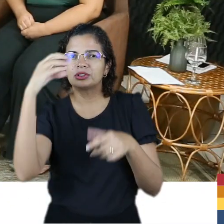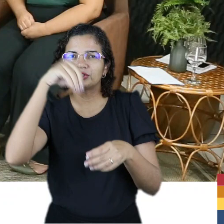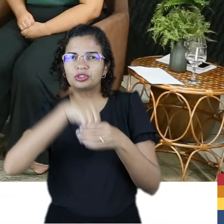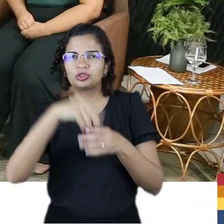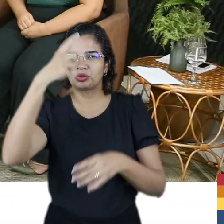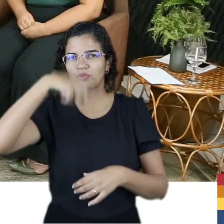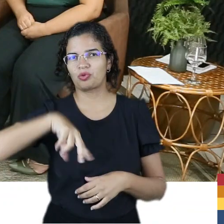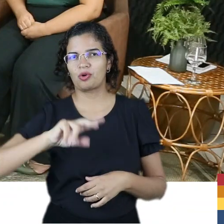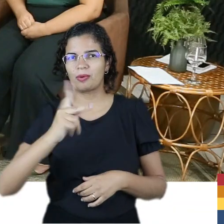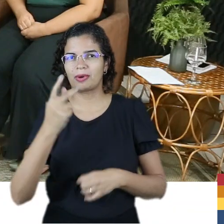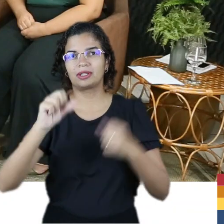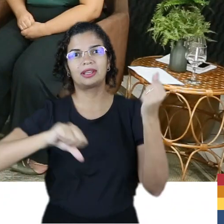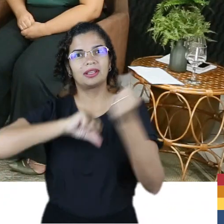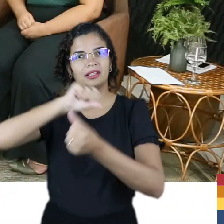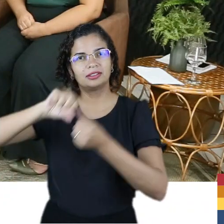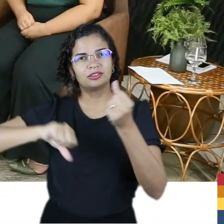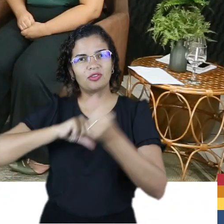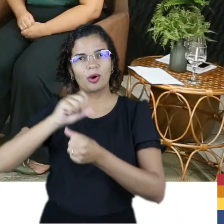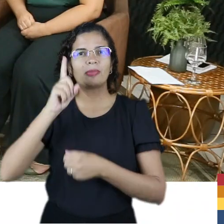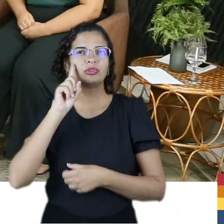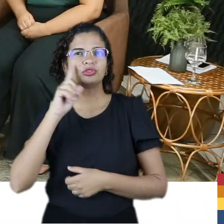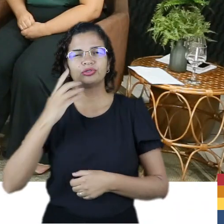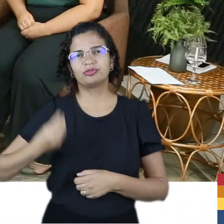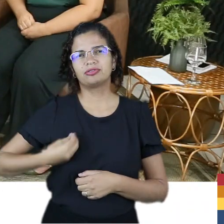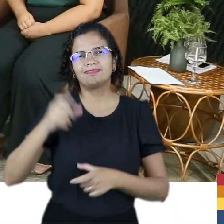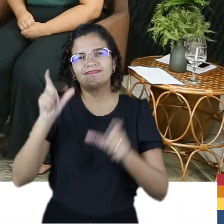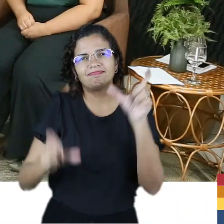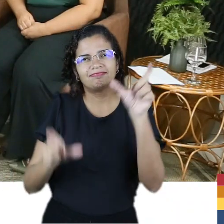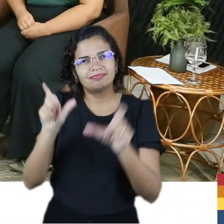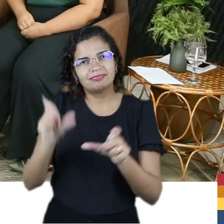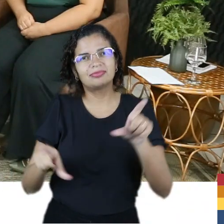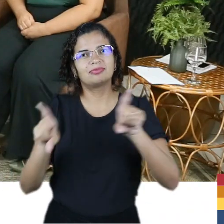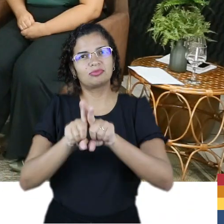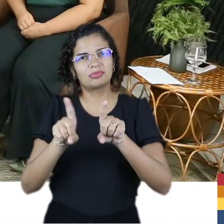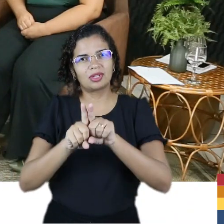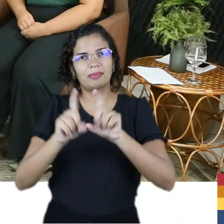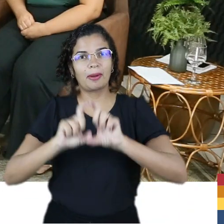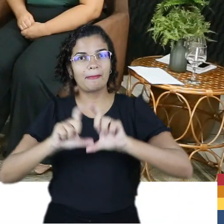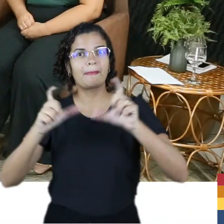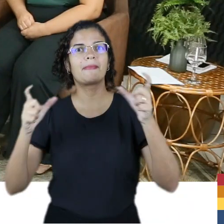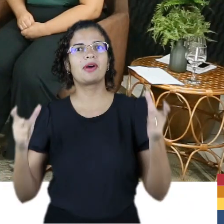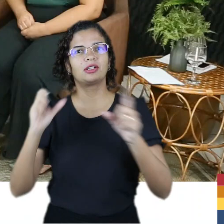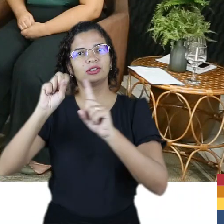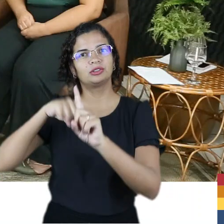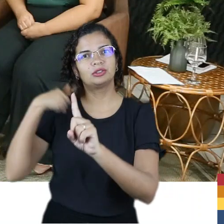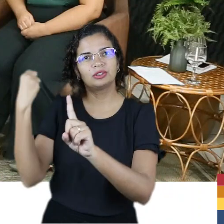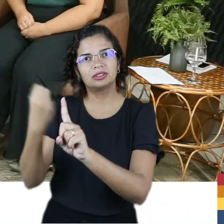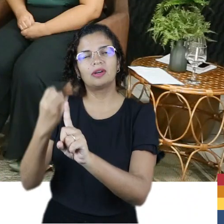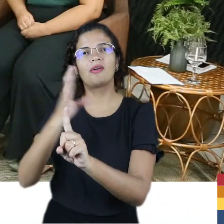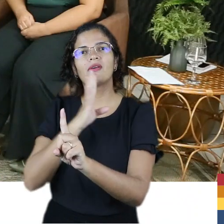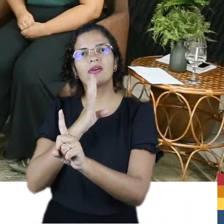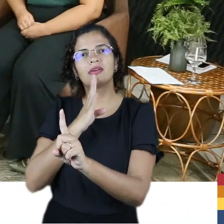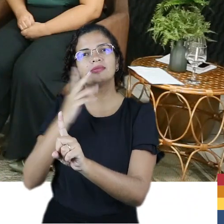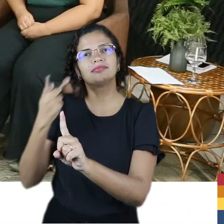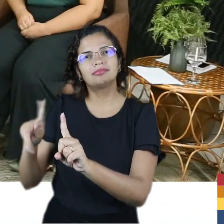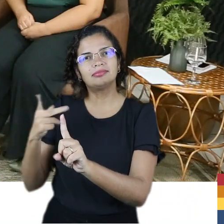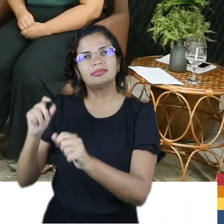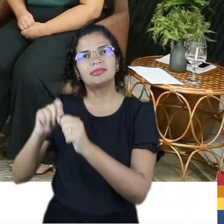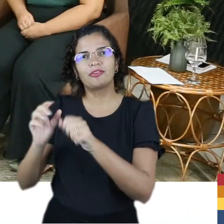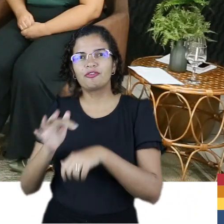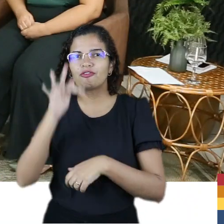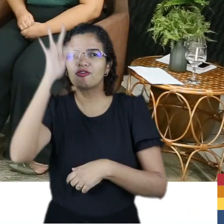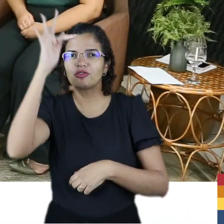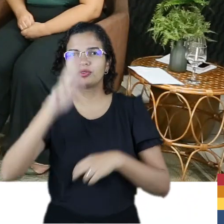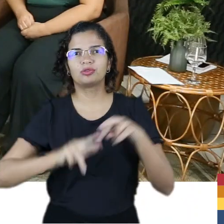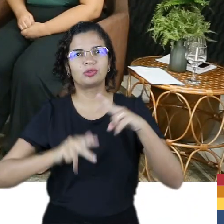são características essenciais que diferenciam o ser humano de qualquer outro ser vivo. Bom, então, na perspectiva